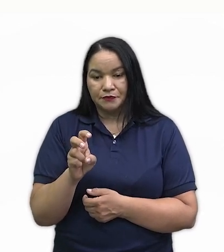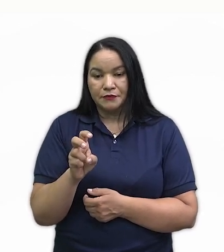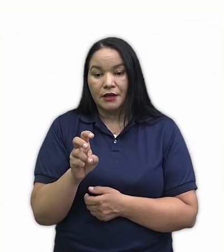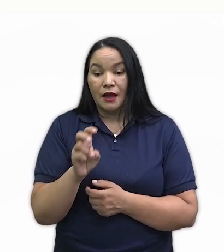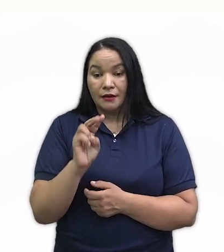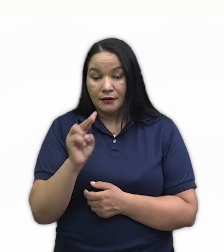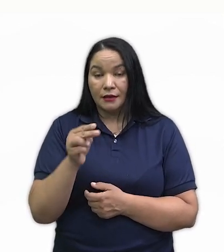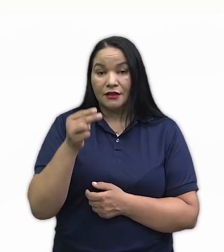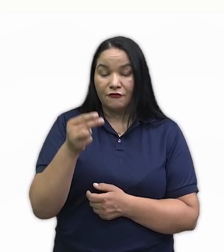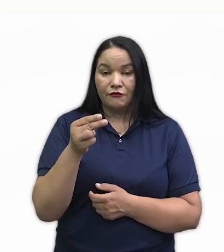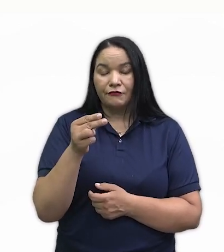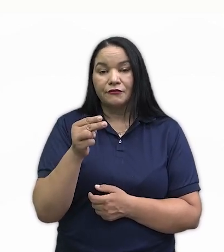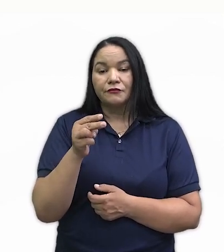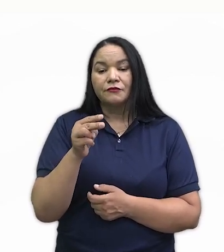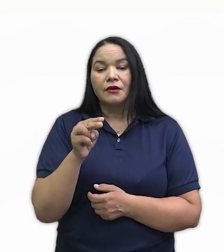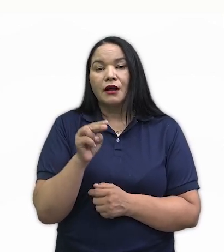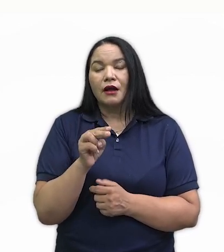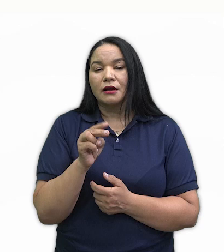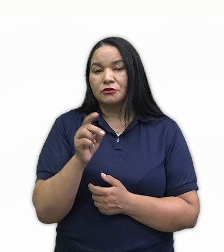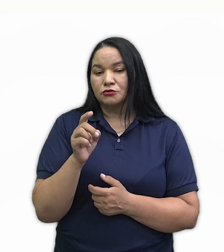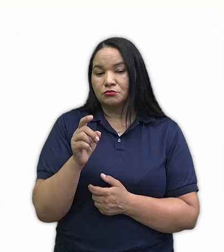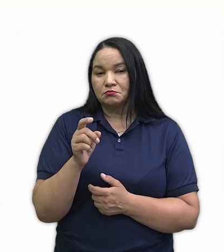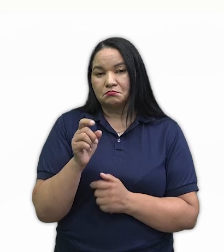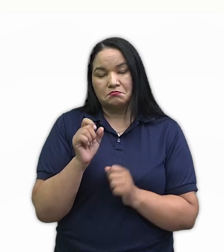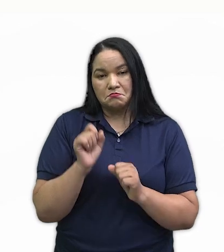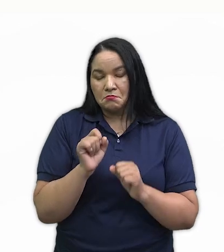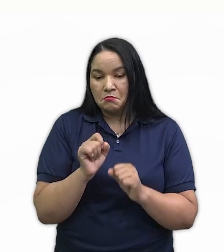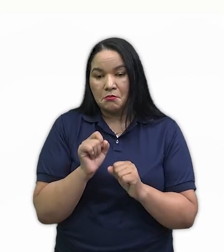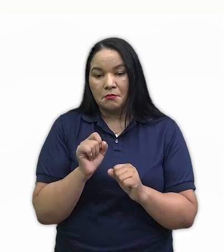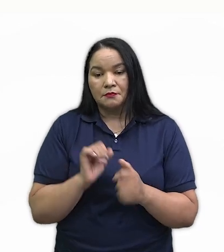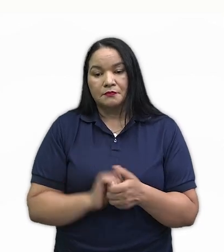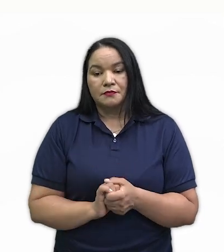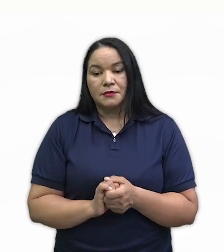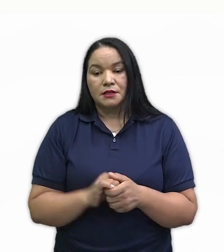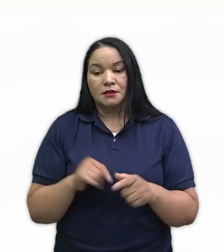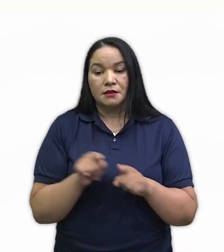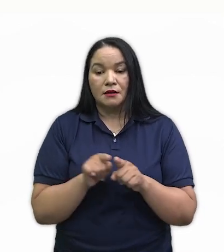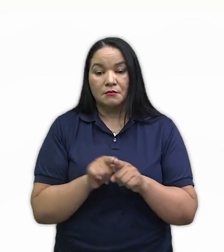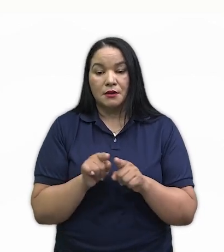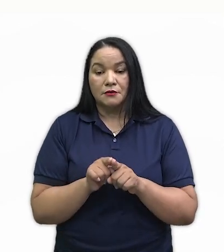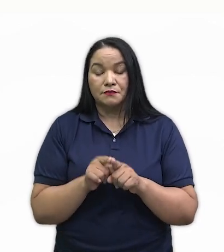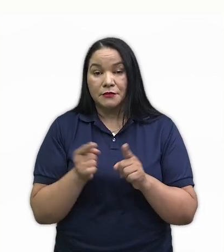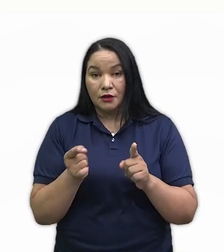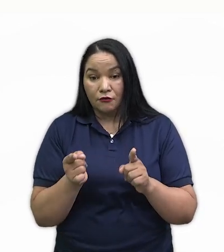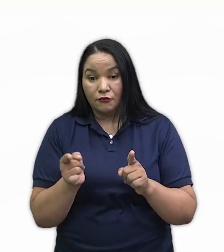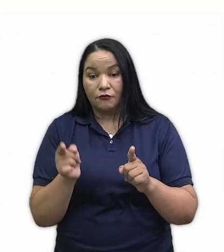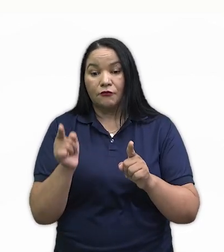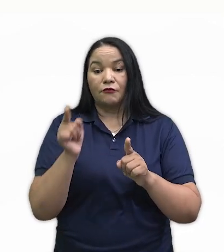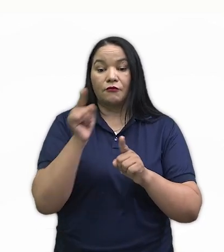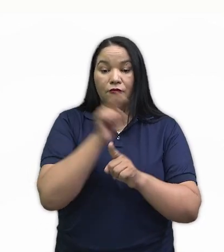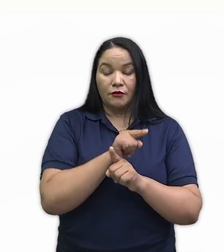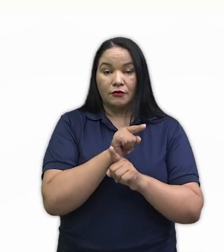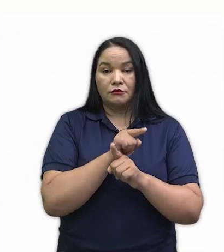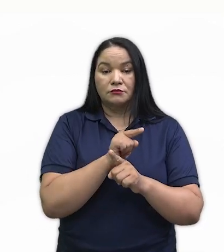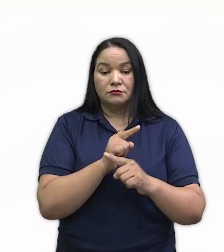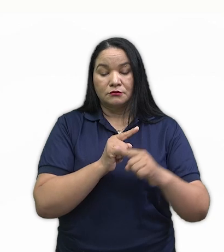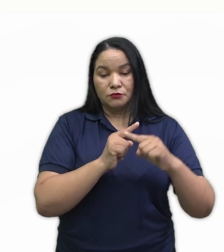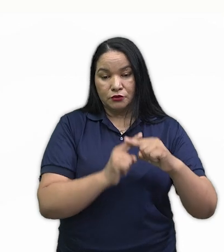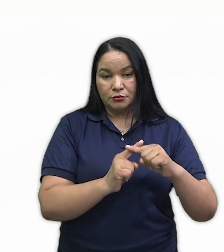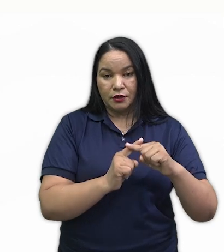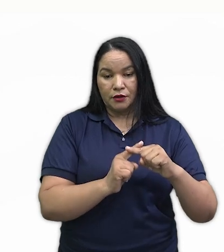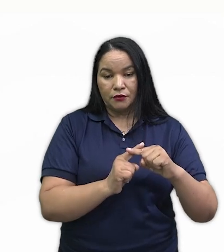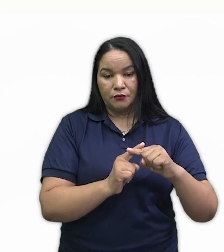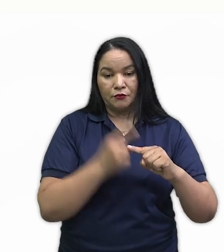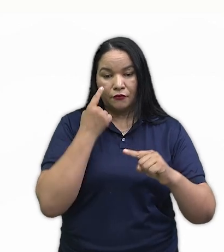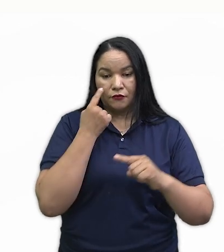qualquer expoente, automaticamente esse expoente passará à frente do logaritmo, tá? Multiplicando